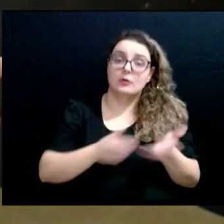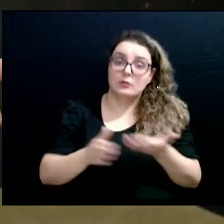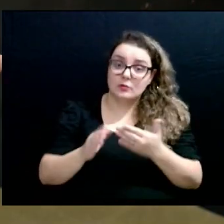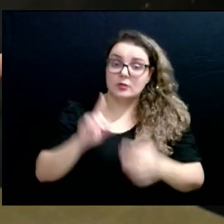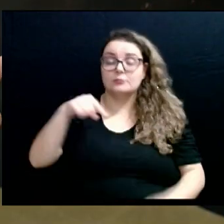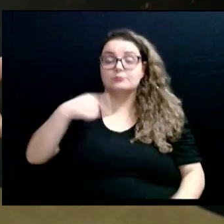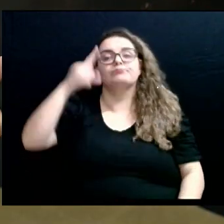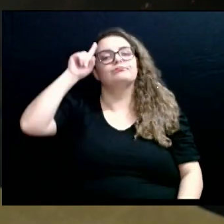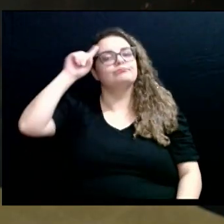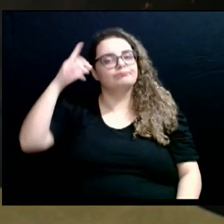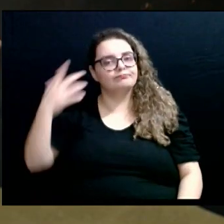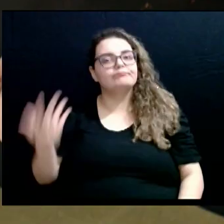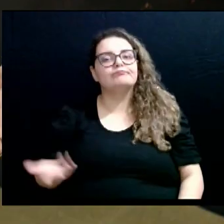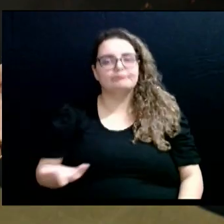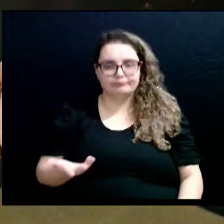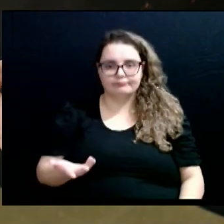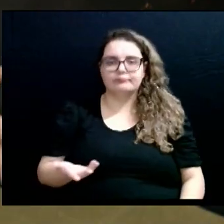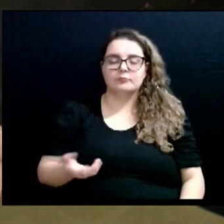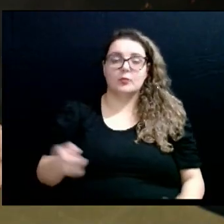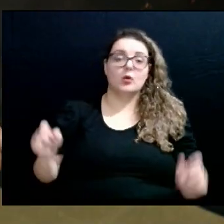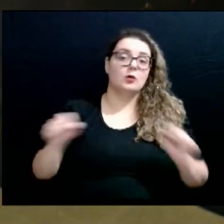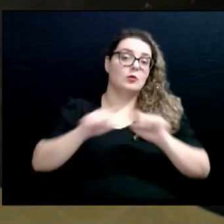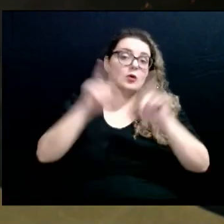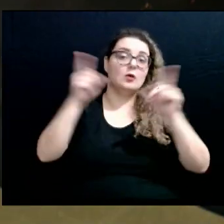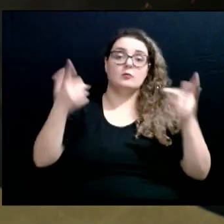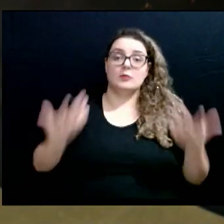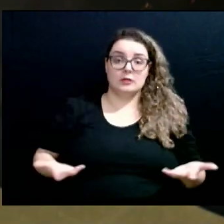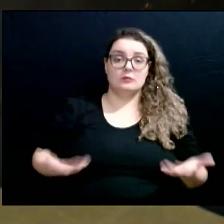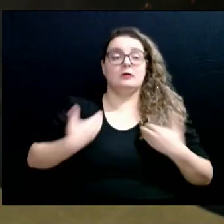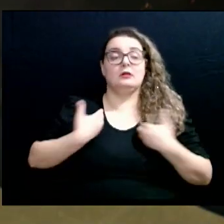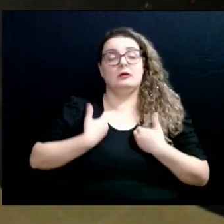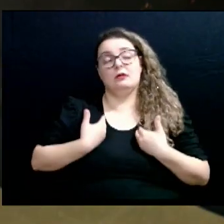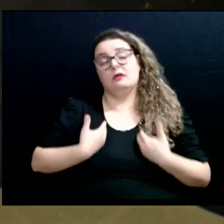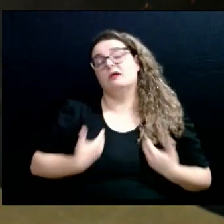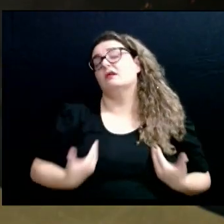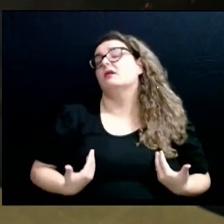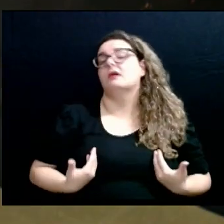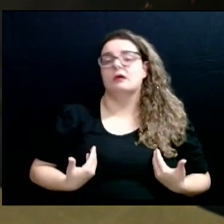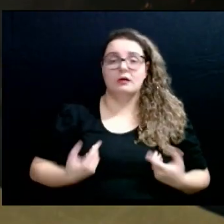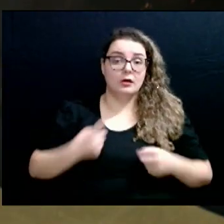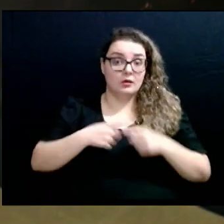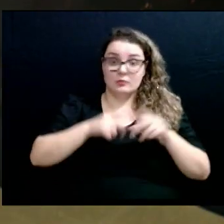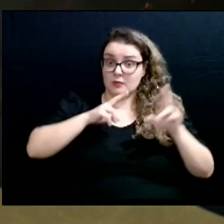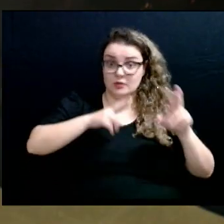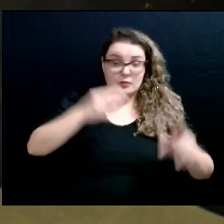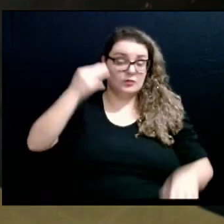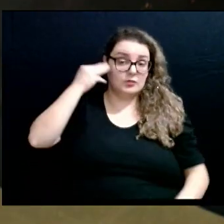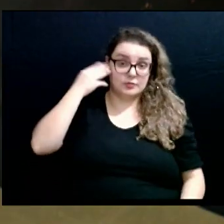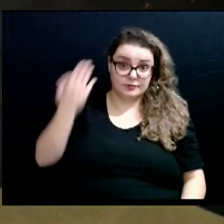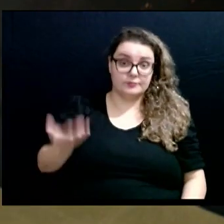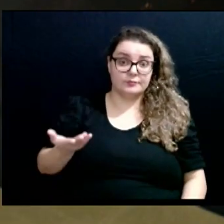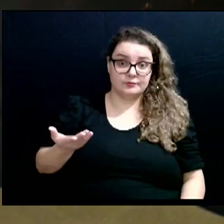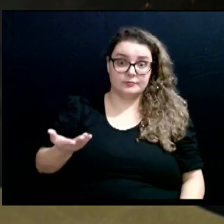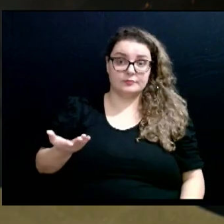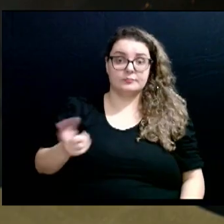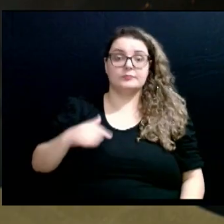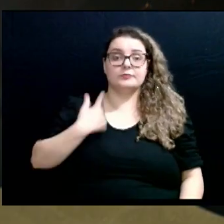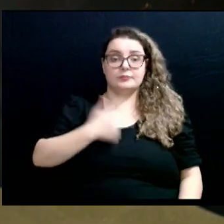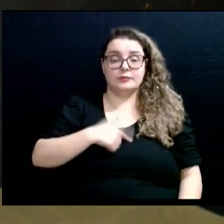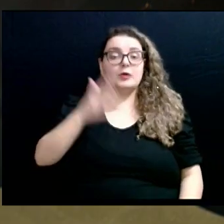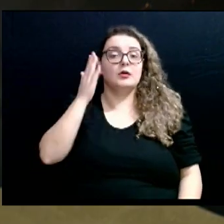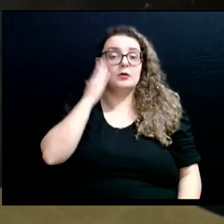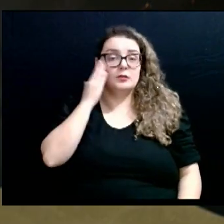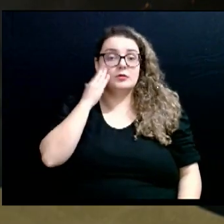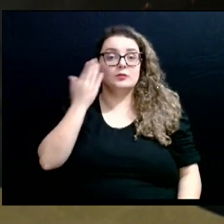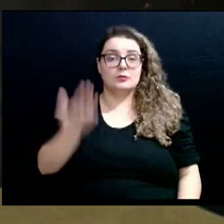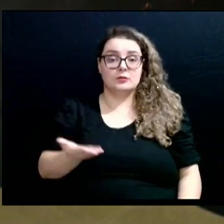né? Você acorda, mas você acorda cansado porque você não descansou a sua mente, né? Então, a gente vai entender o que é um